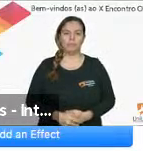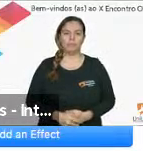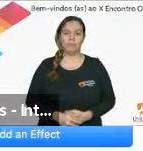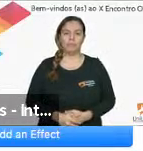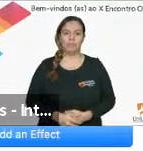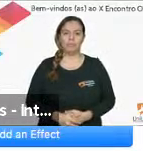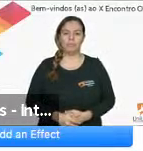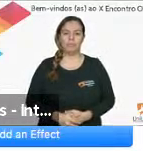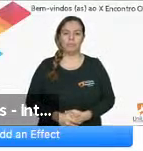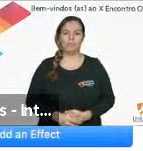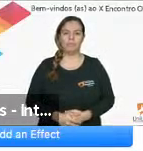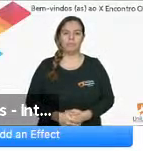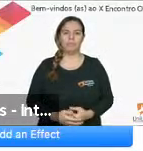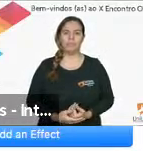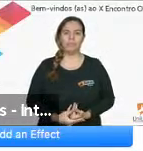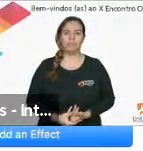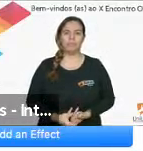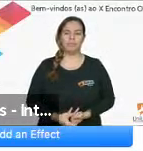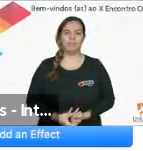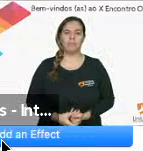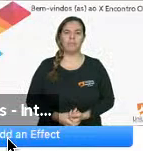Professor Nelson.